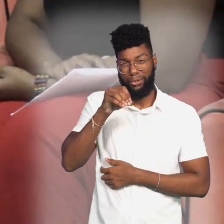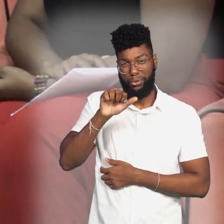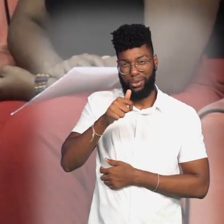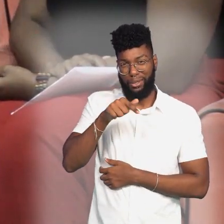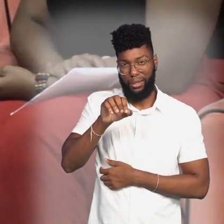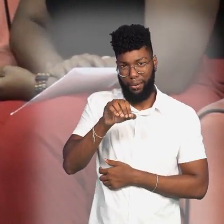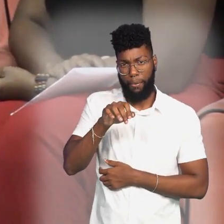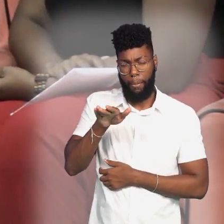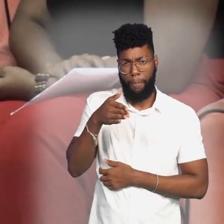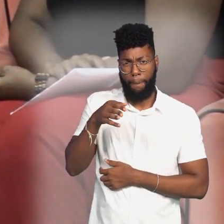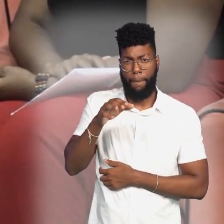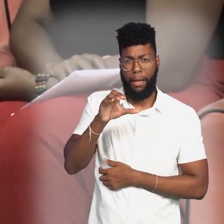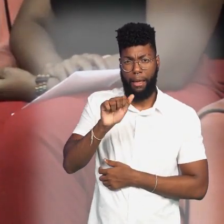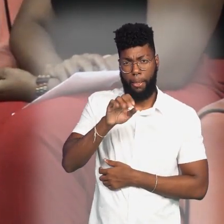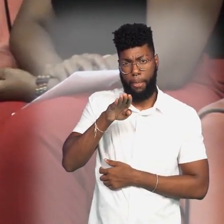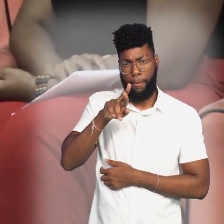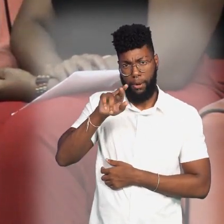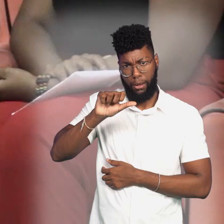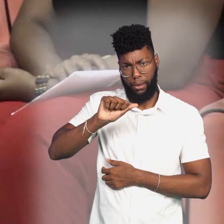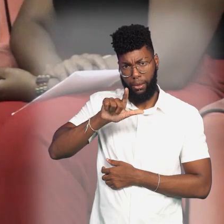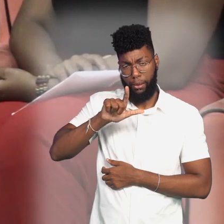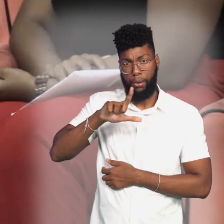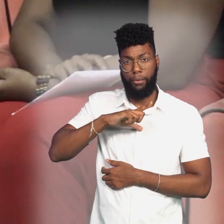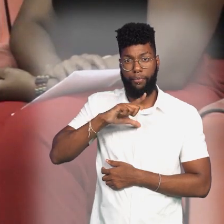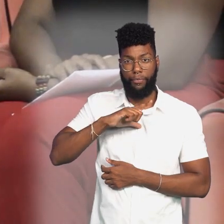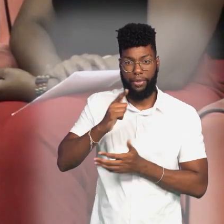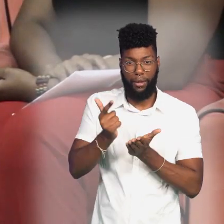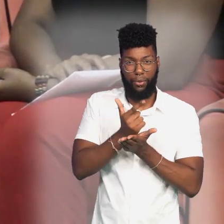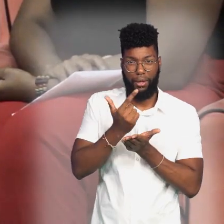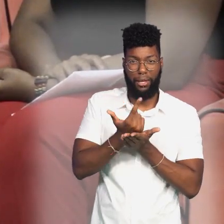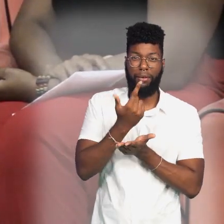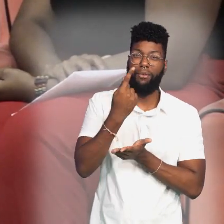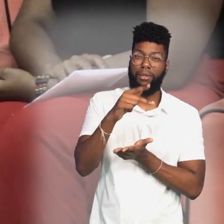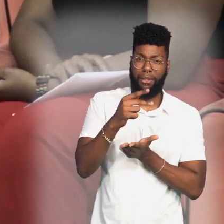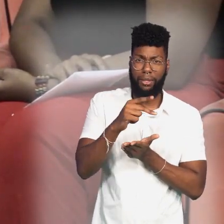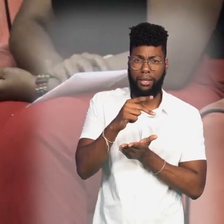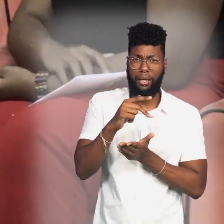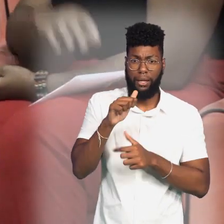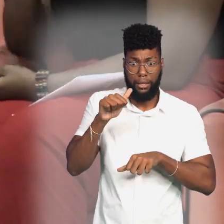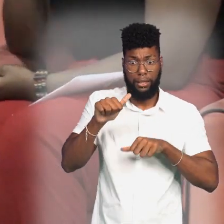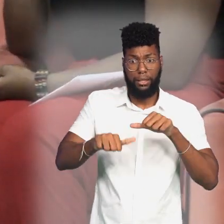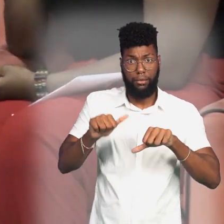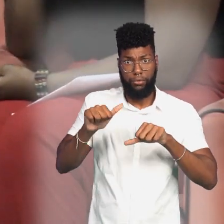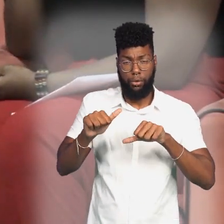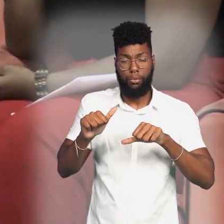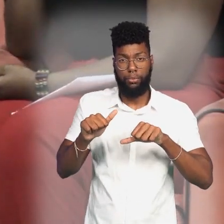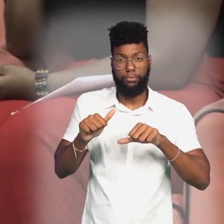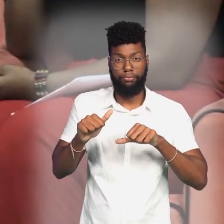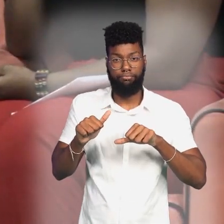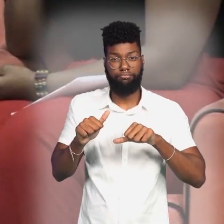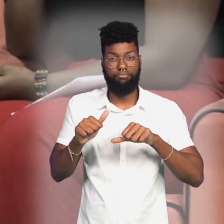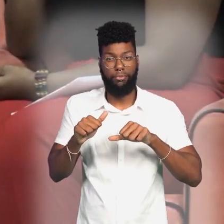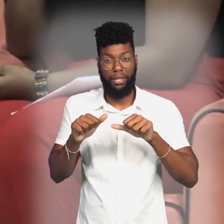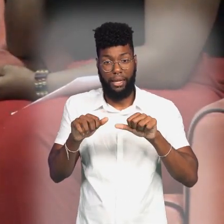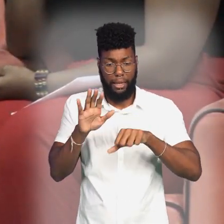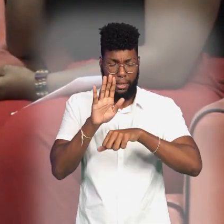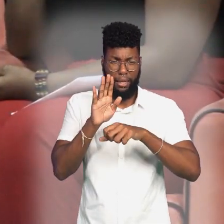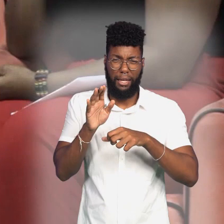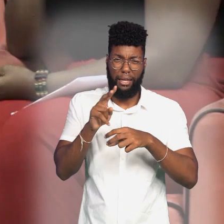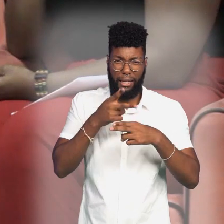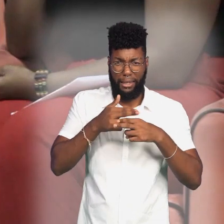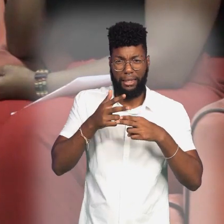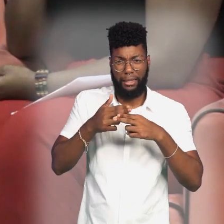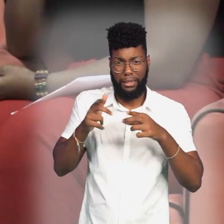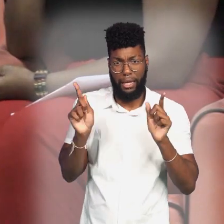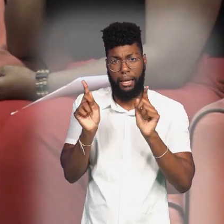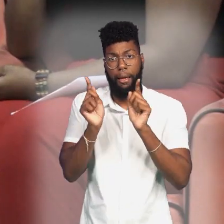que a Globo fez como minissérie, Vida e Morte Severino. E aí, na época ele